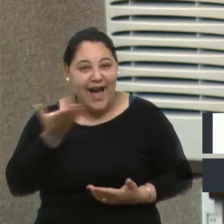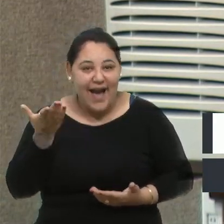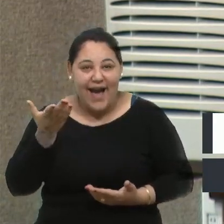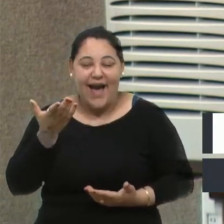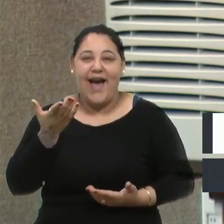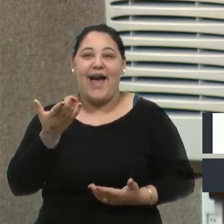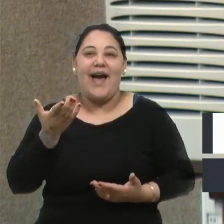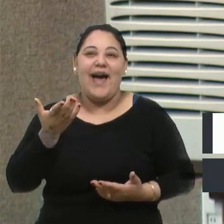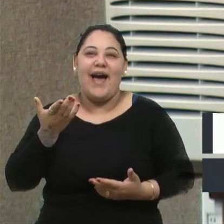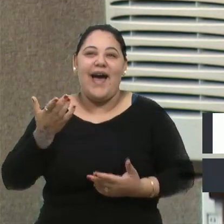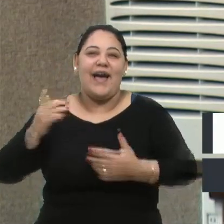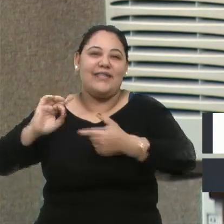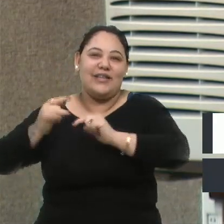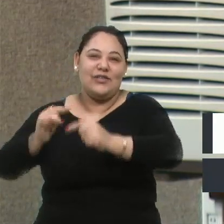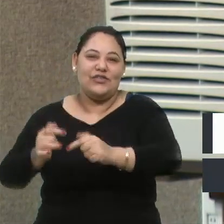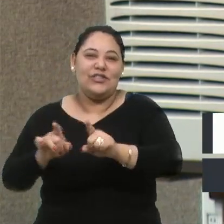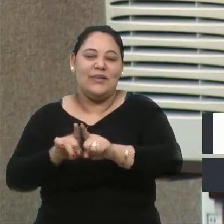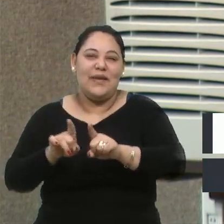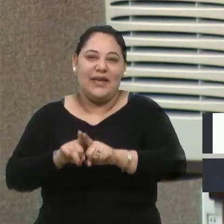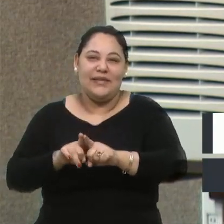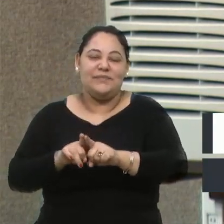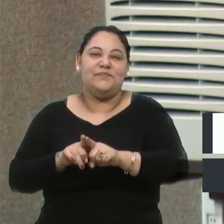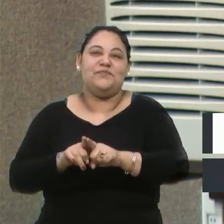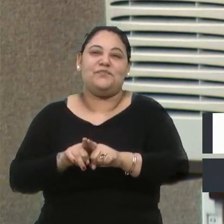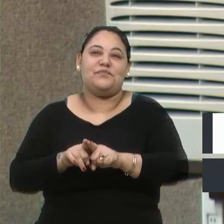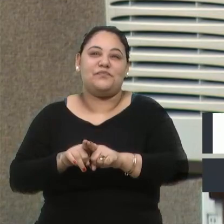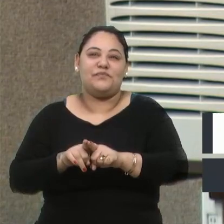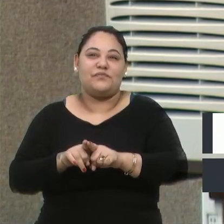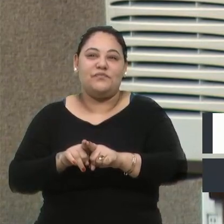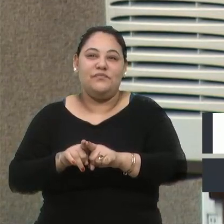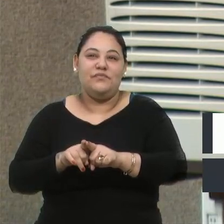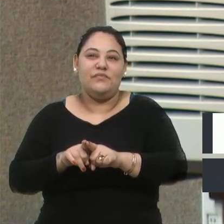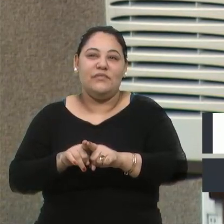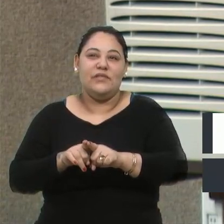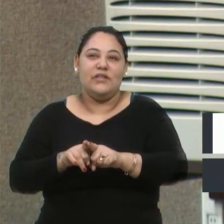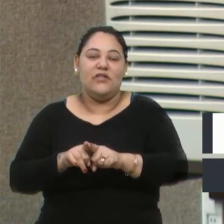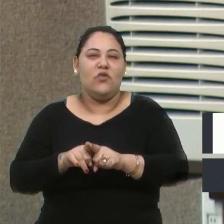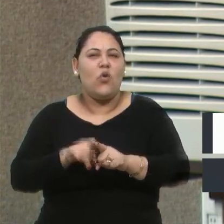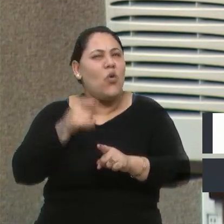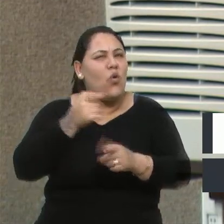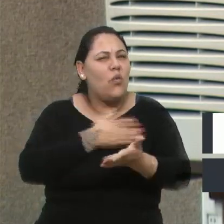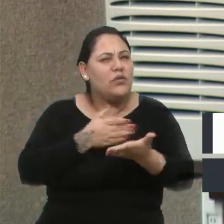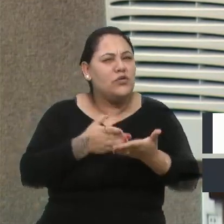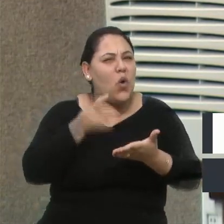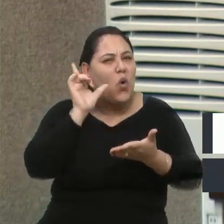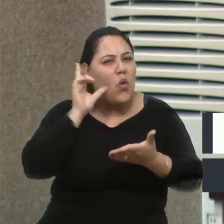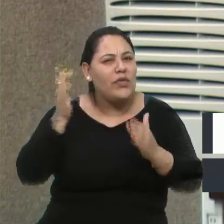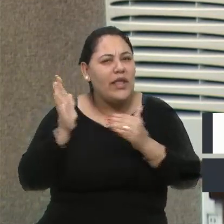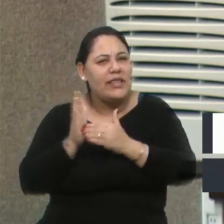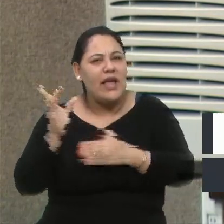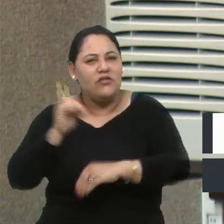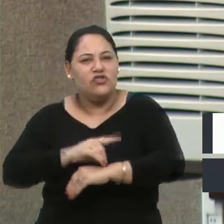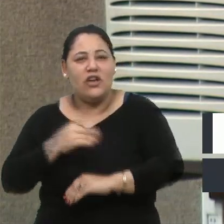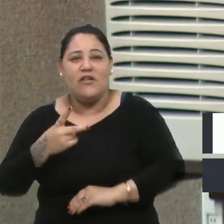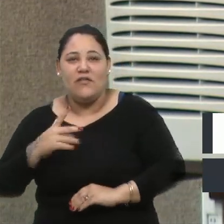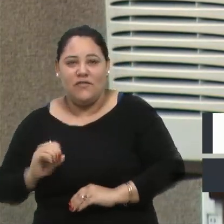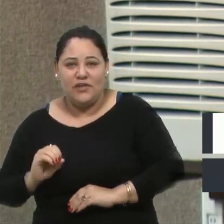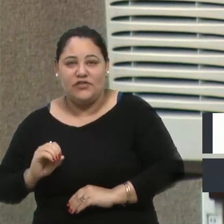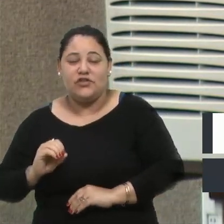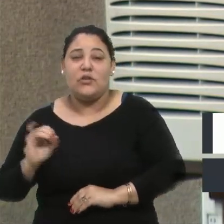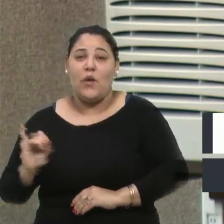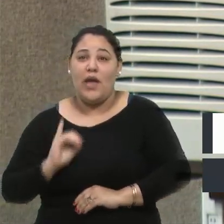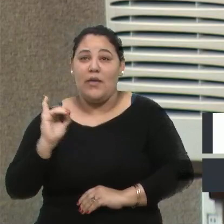essas tendências, as startups também, e foi de ontem até o dia 20, então, importante evento da indústria,